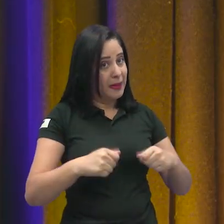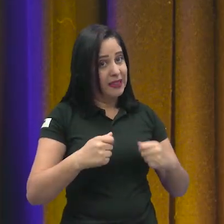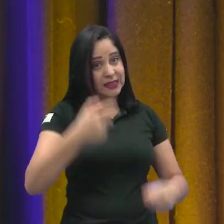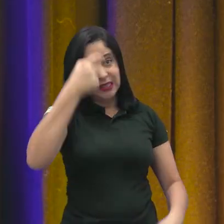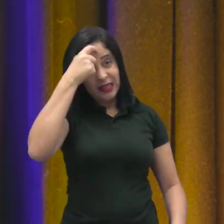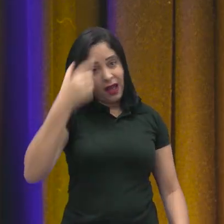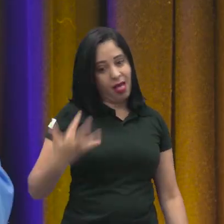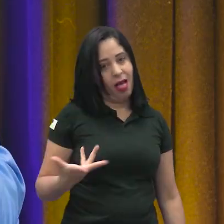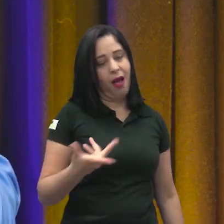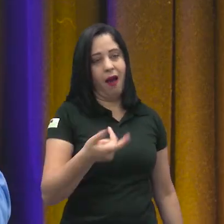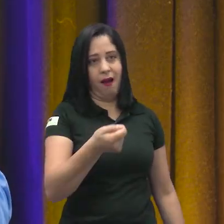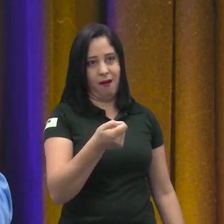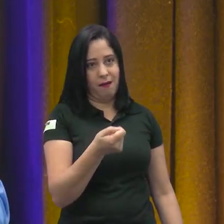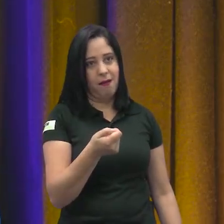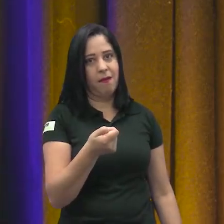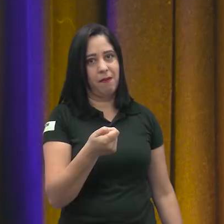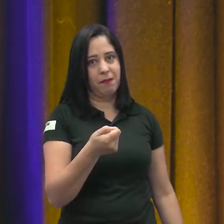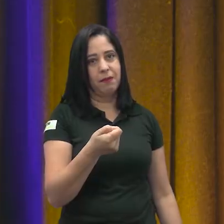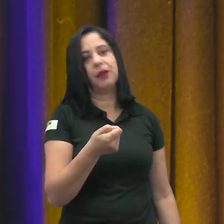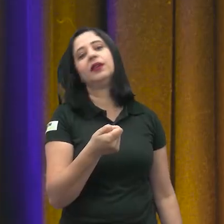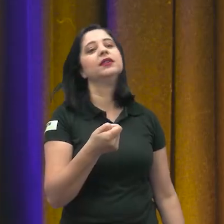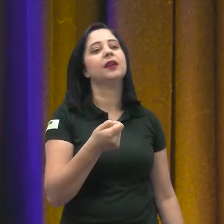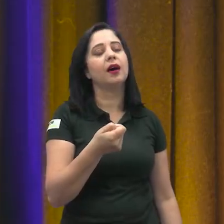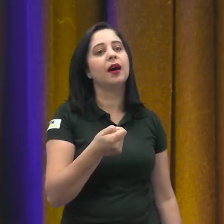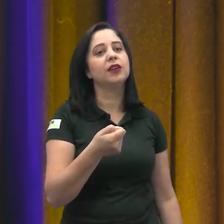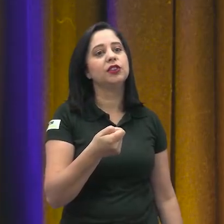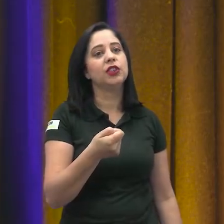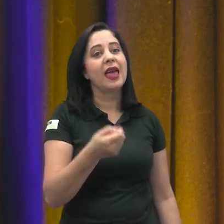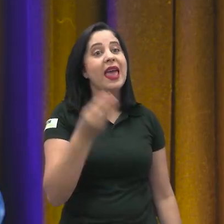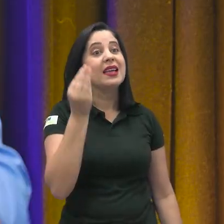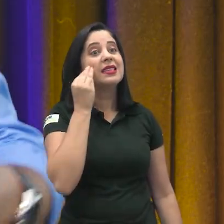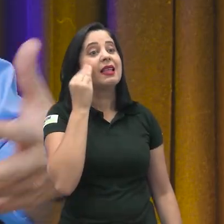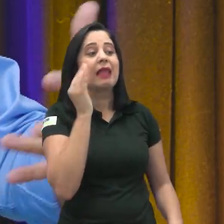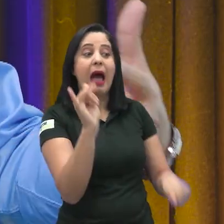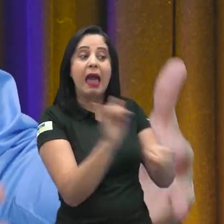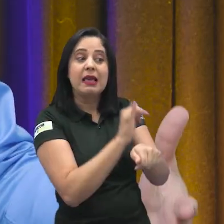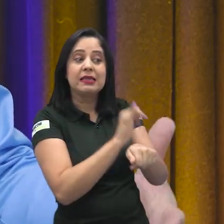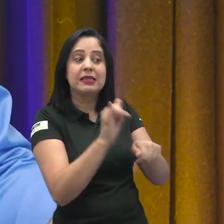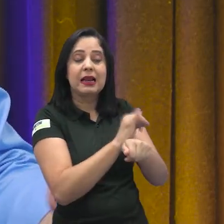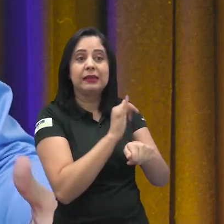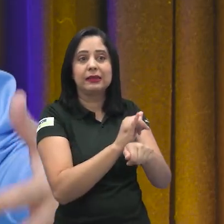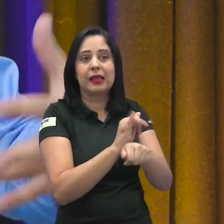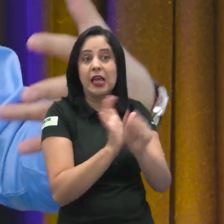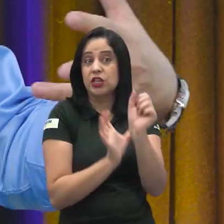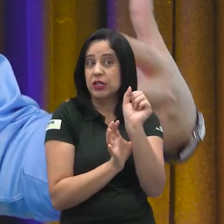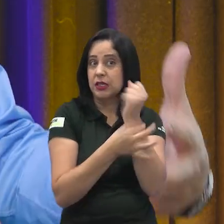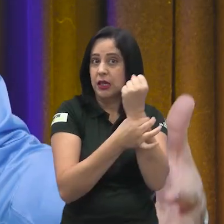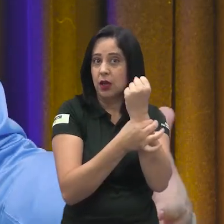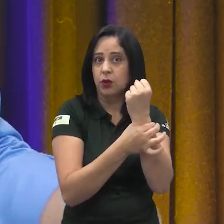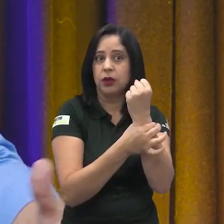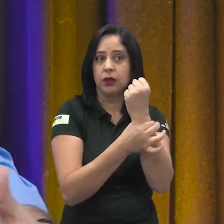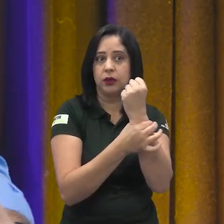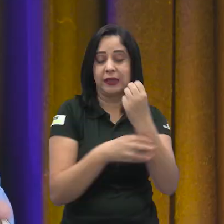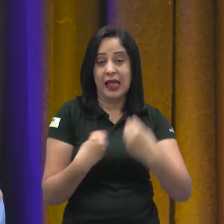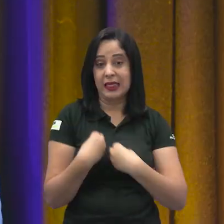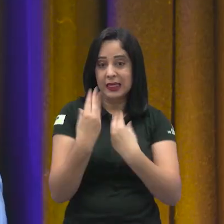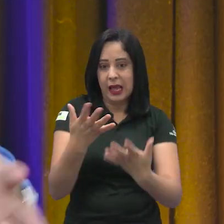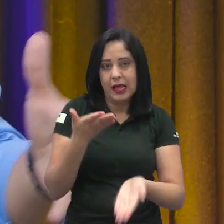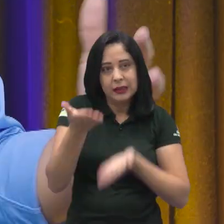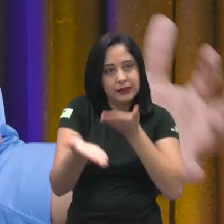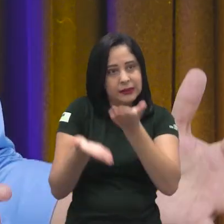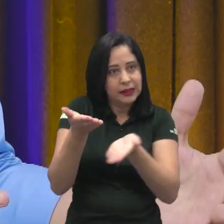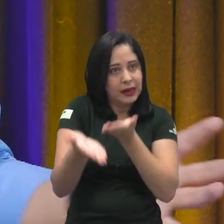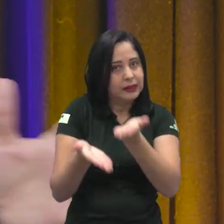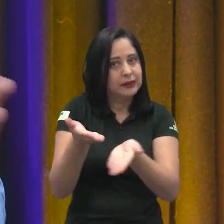construir protocolos, em construir medidas de segurança que preservasse as vidas, garantisse tratamento,